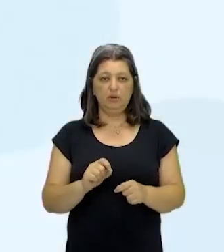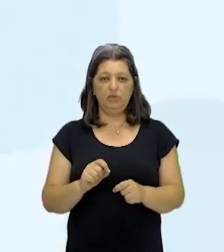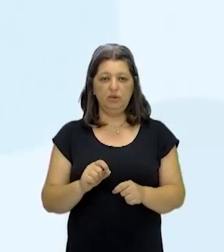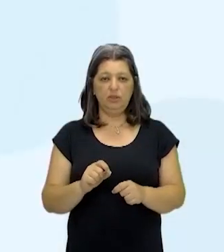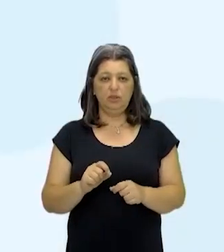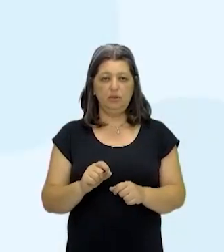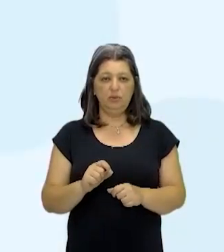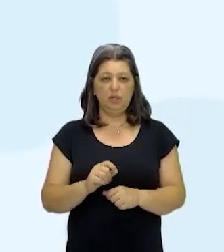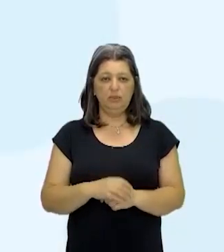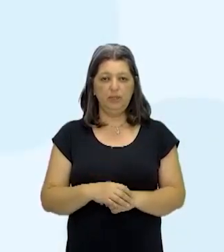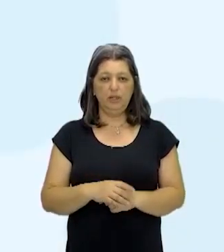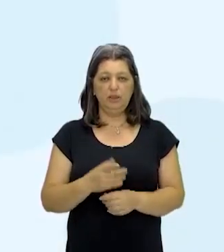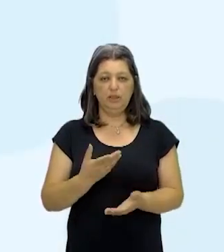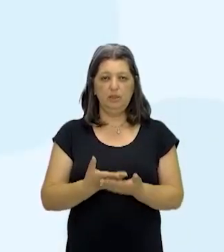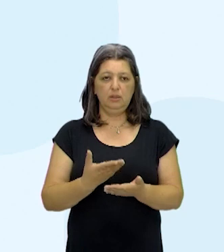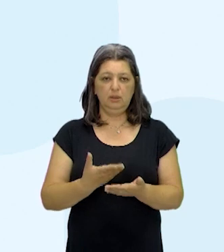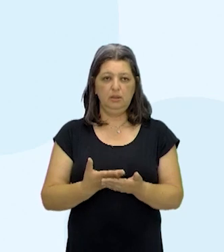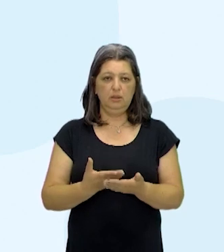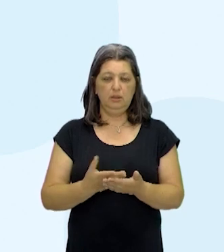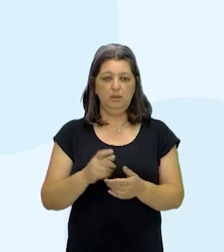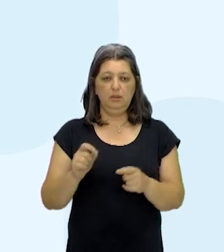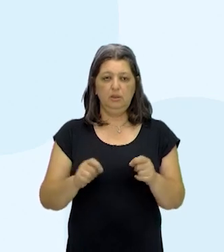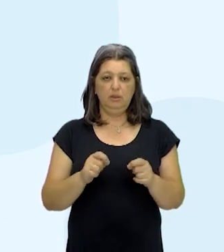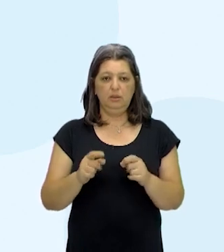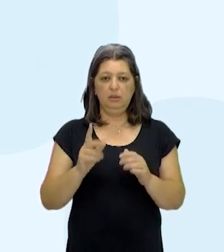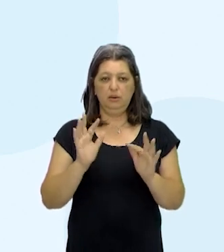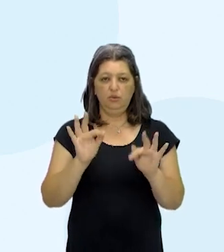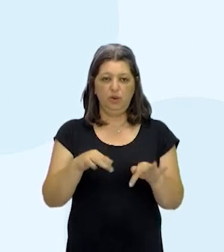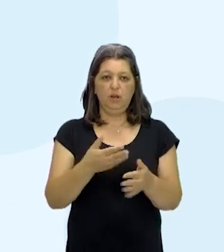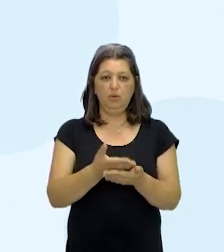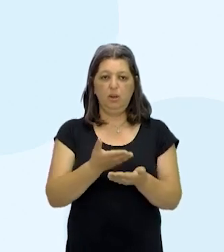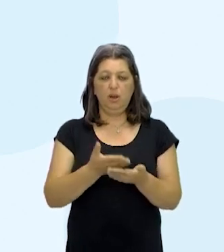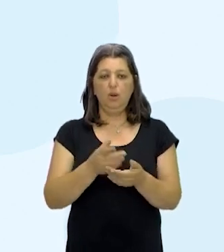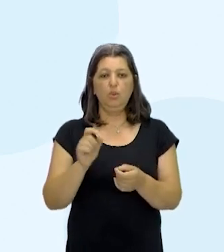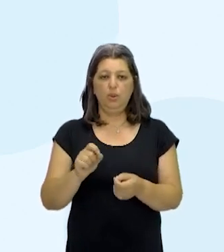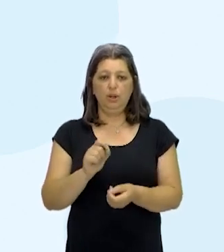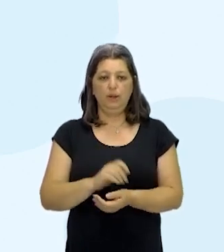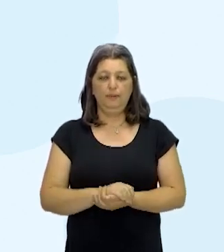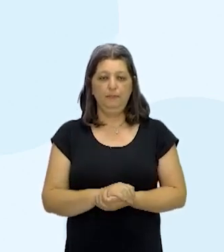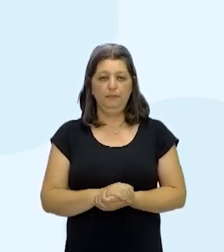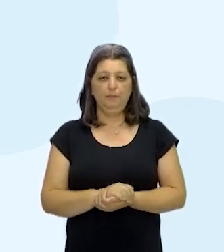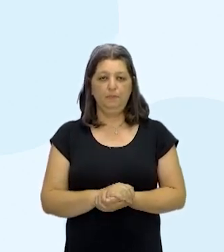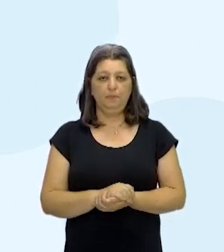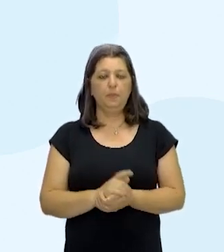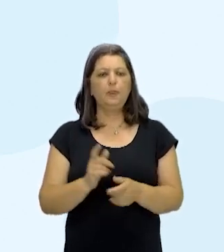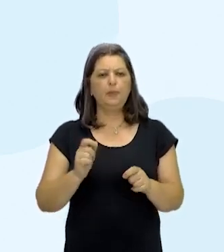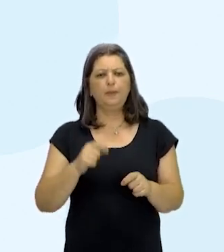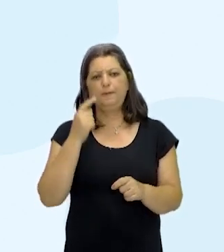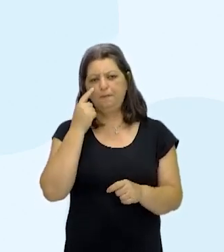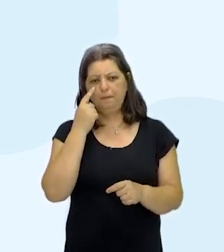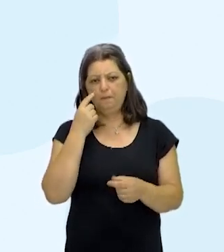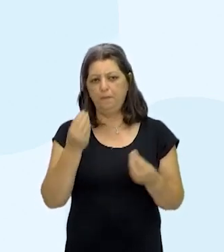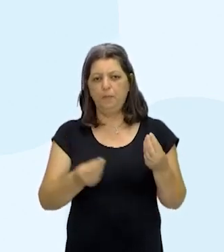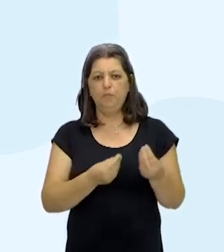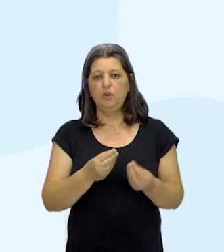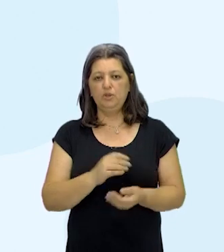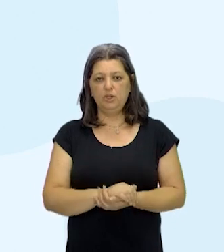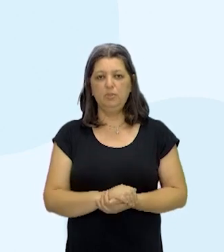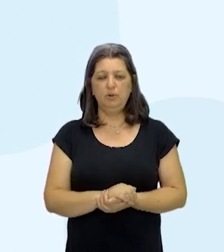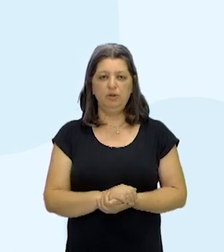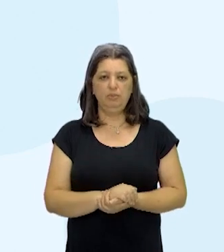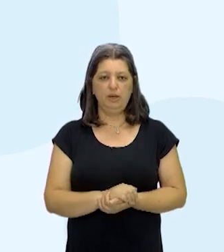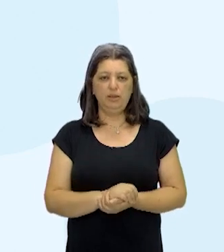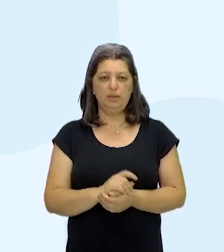end of this class, the students will be able to... Ao final desta aula os alunos serão capazes de... Use arguments to express opinion.